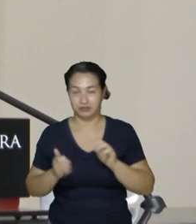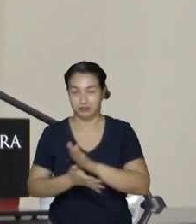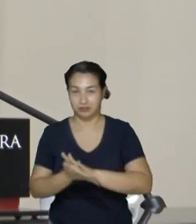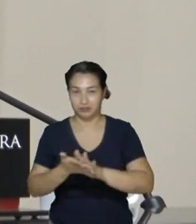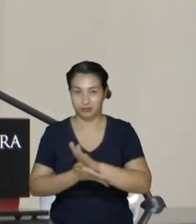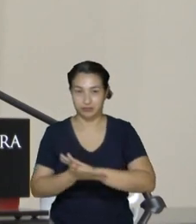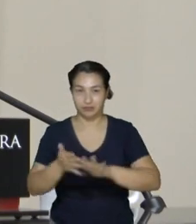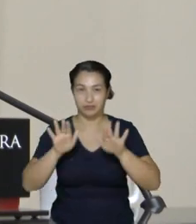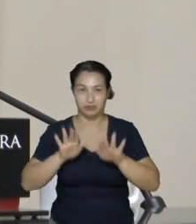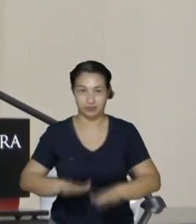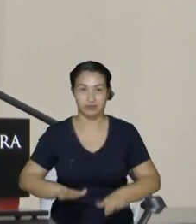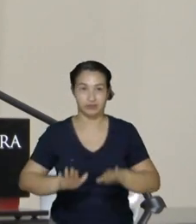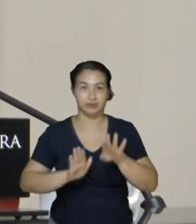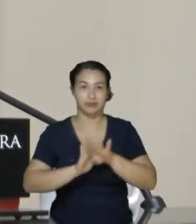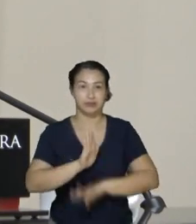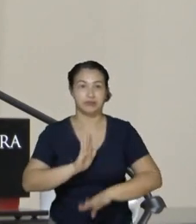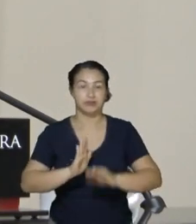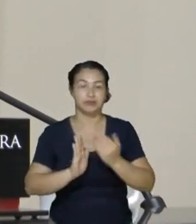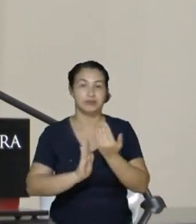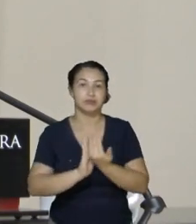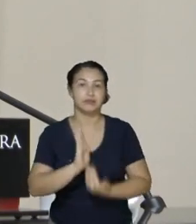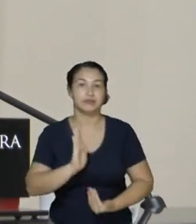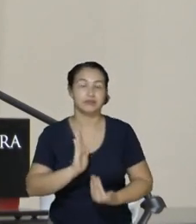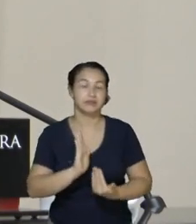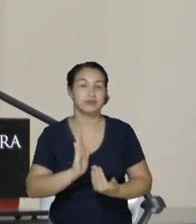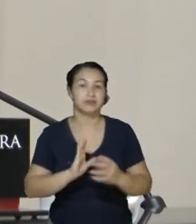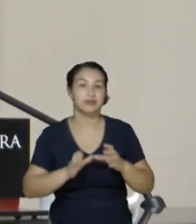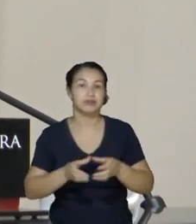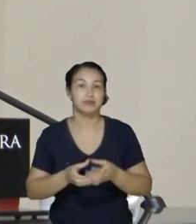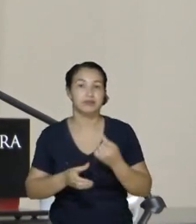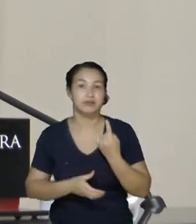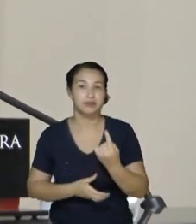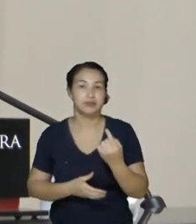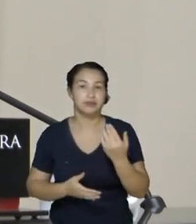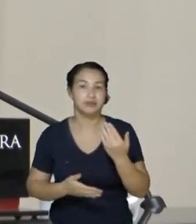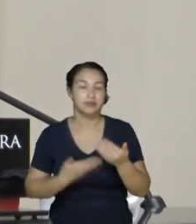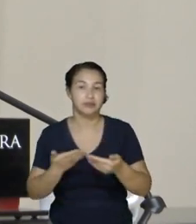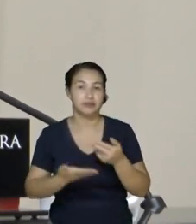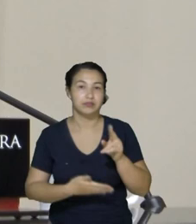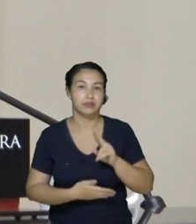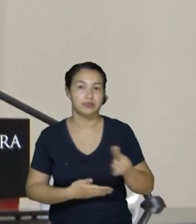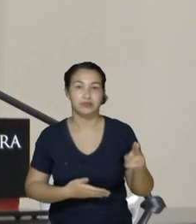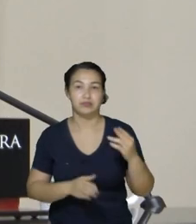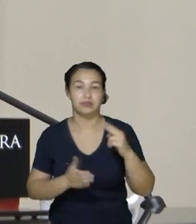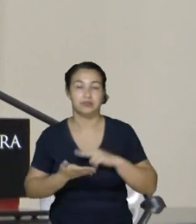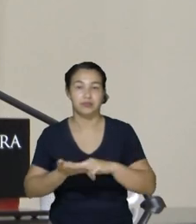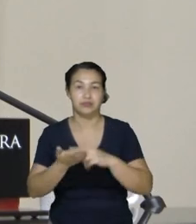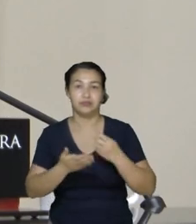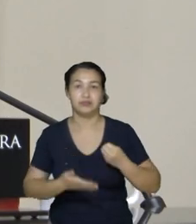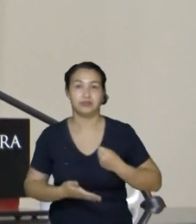Foi mantido o veto parcial em turno único pelo processo nominal encaminhado pela mensagem número